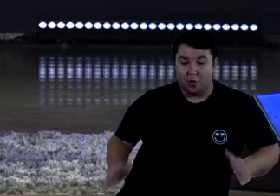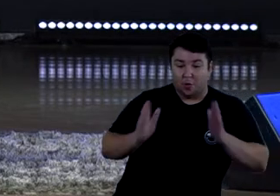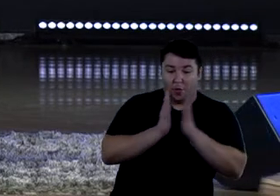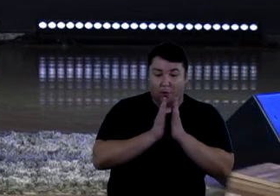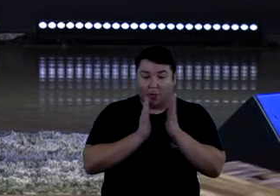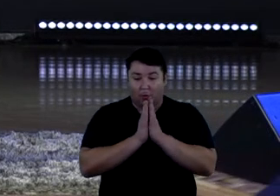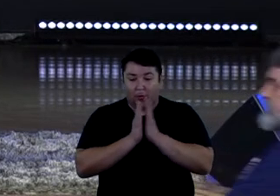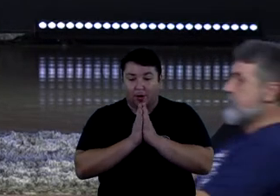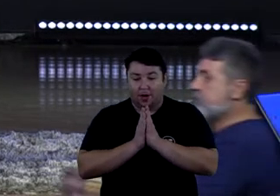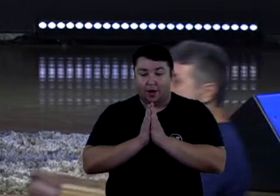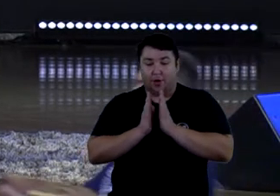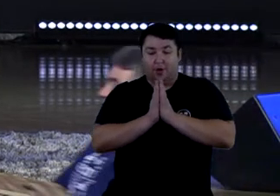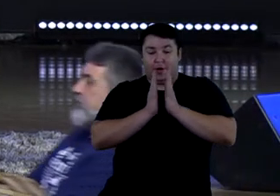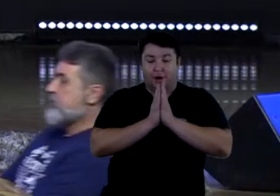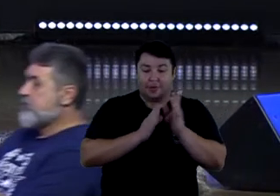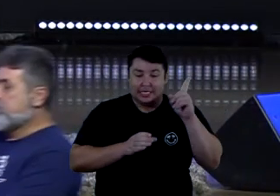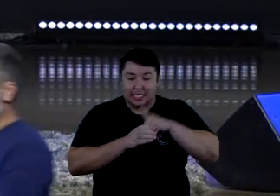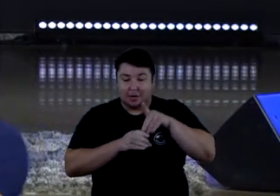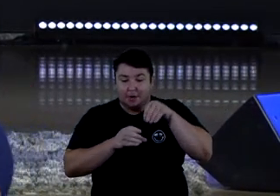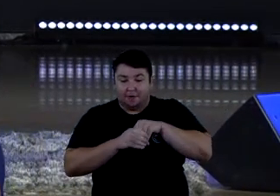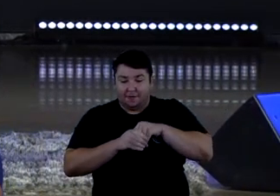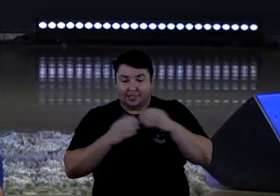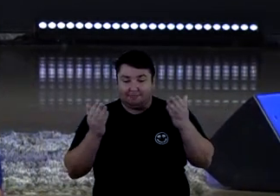mãos para cá, vamos orar por esses recursos.